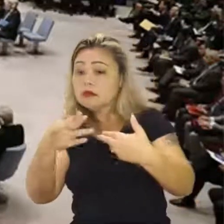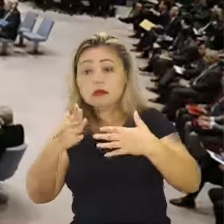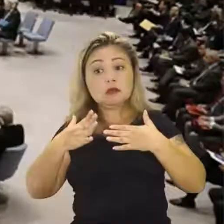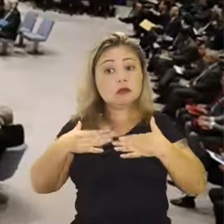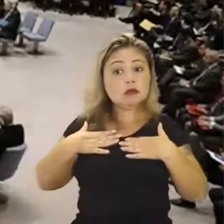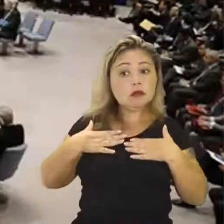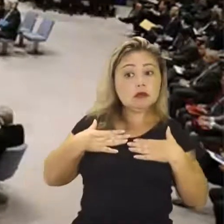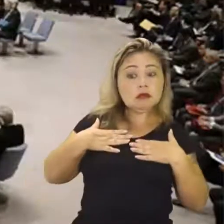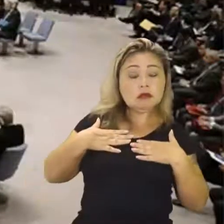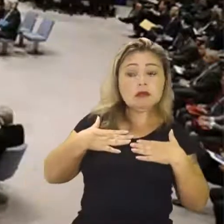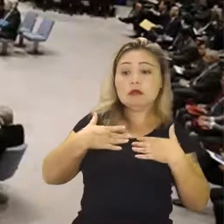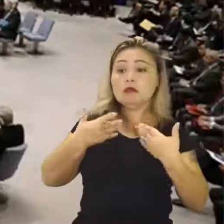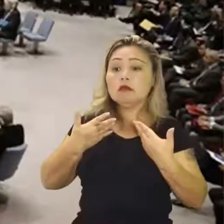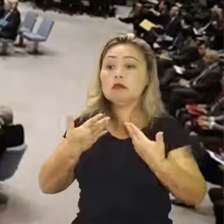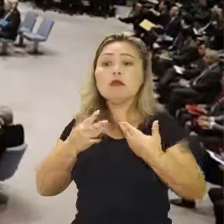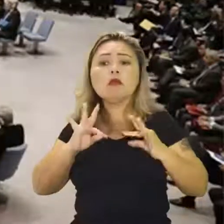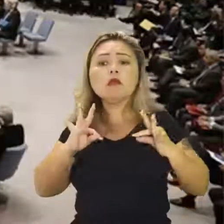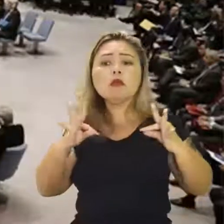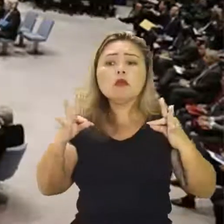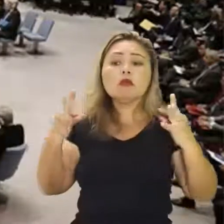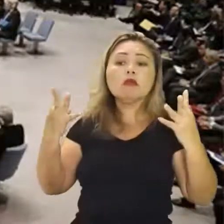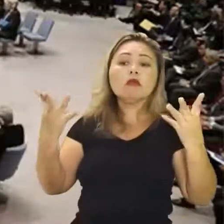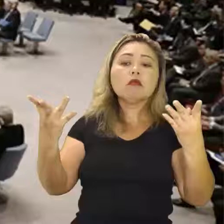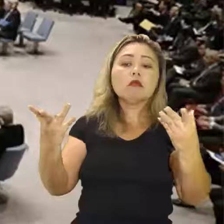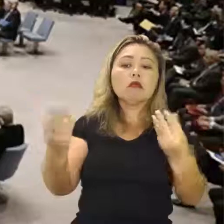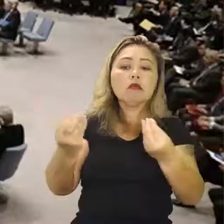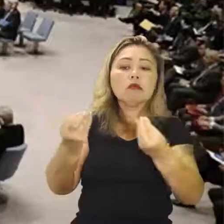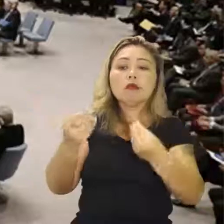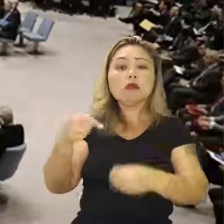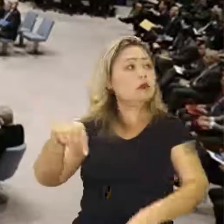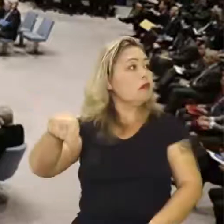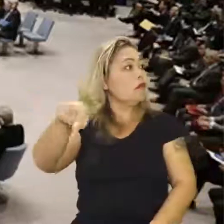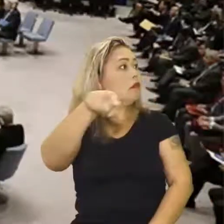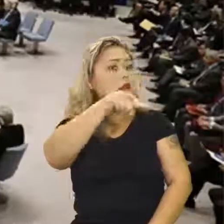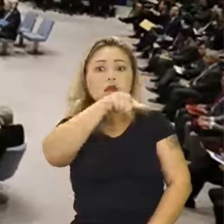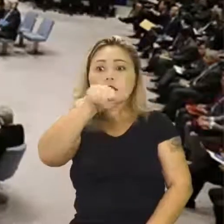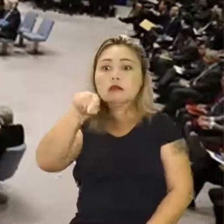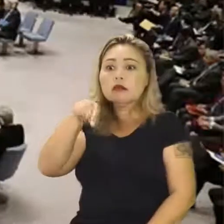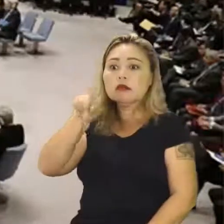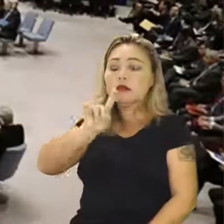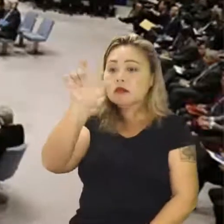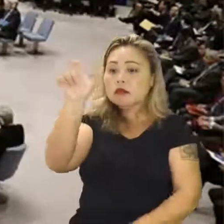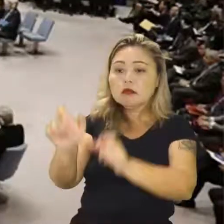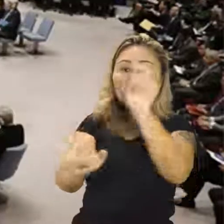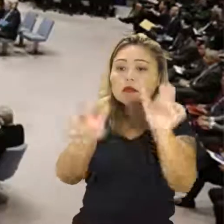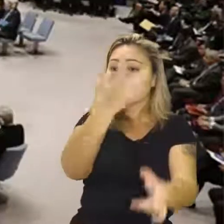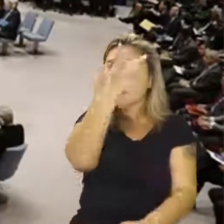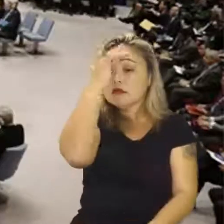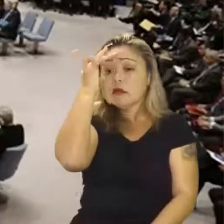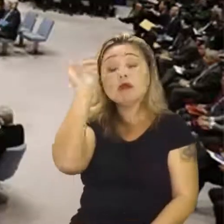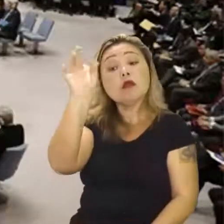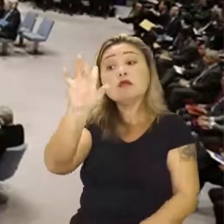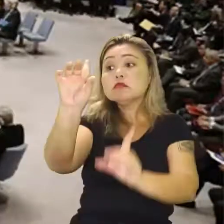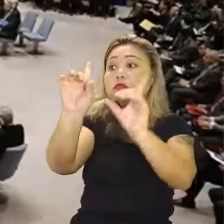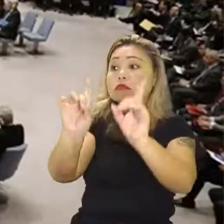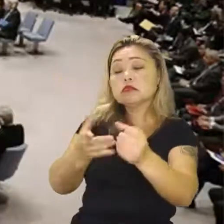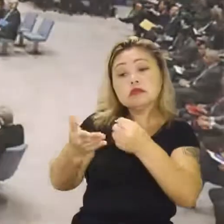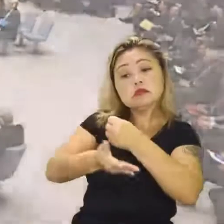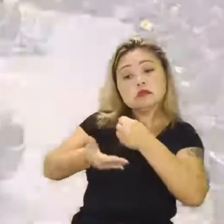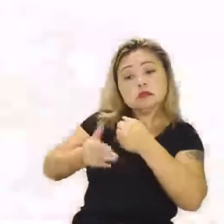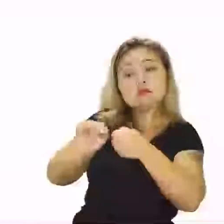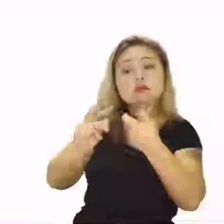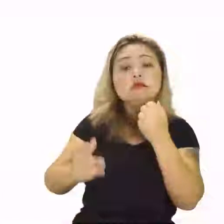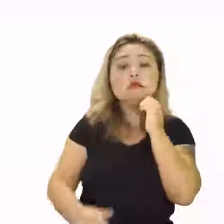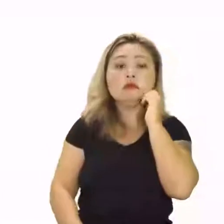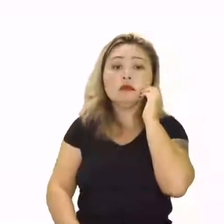mim, está relacionado a todos aqueles que estão à nossa volta. É o nosso direito básico. Na tela para vocês.